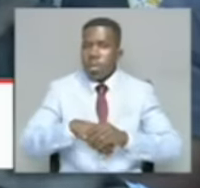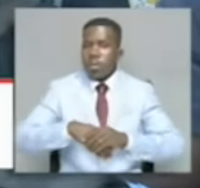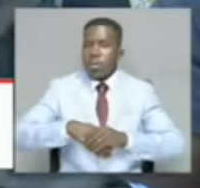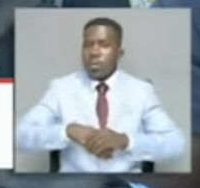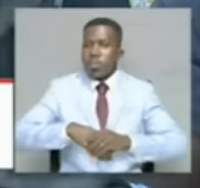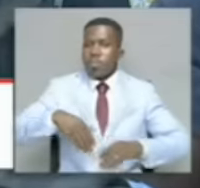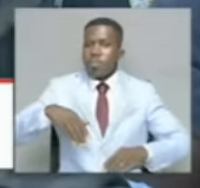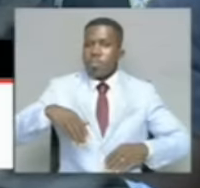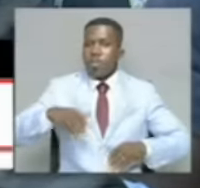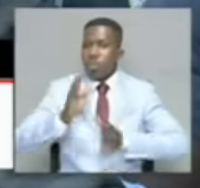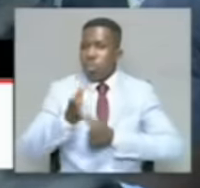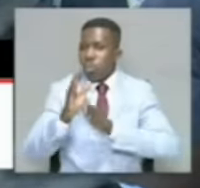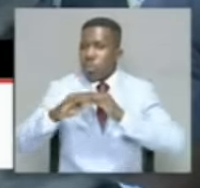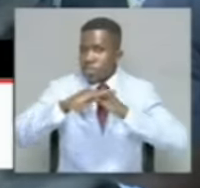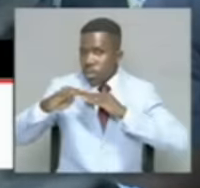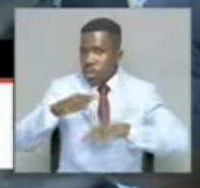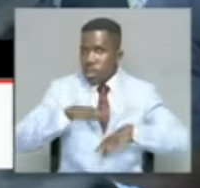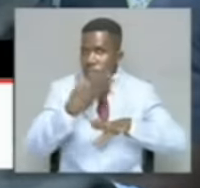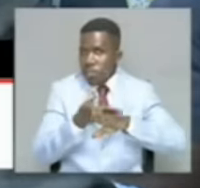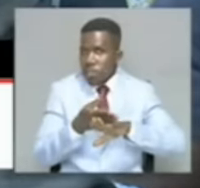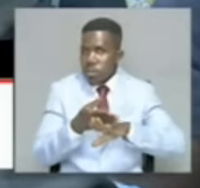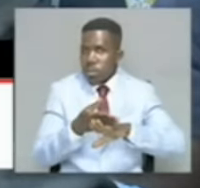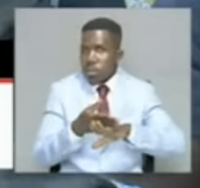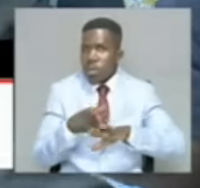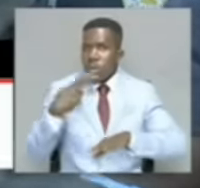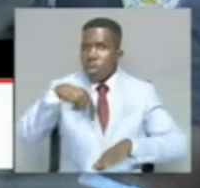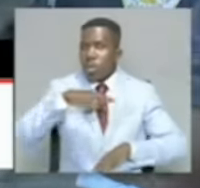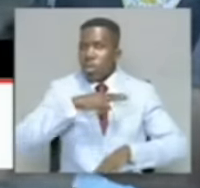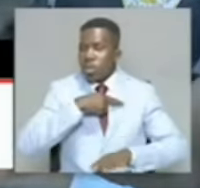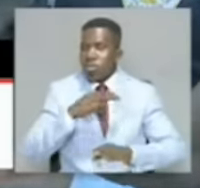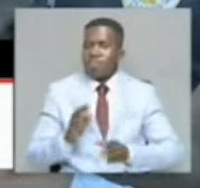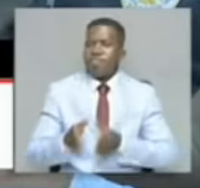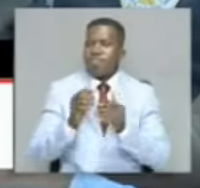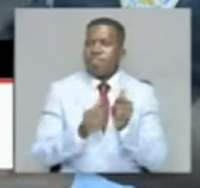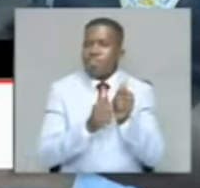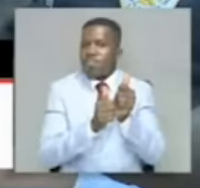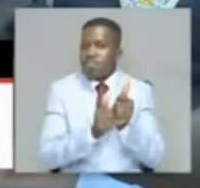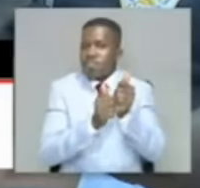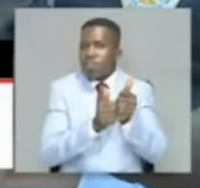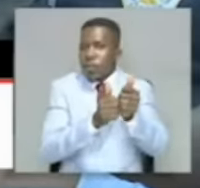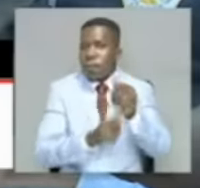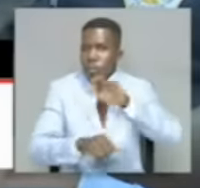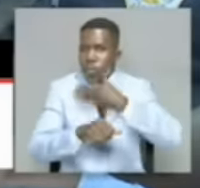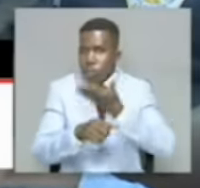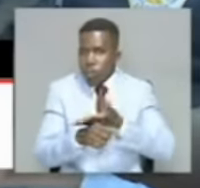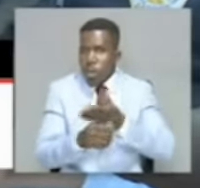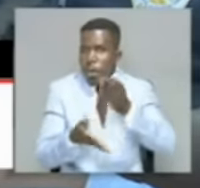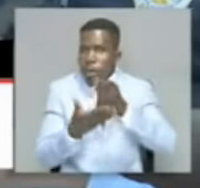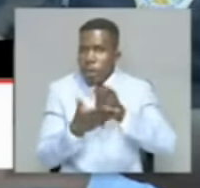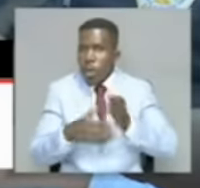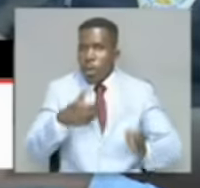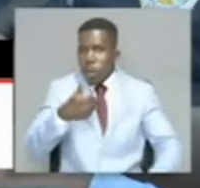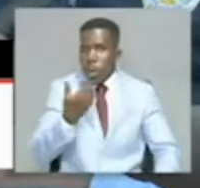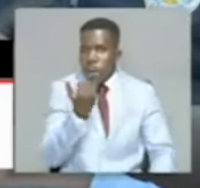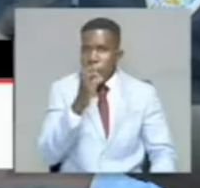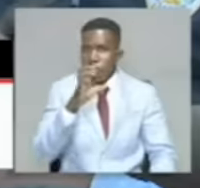entra, Patriota, aí nos táxis. E o princípio do Patriota tem um banco BIC,